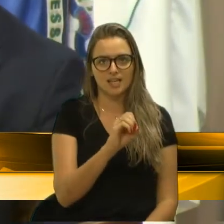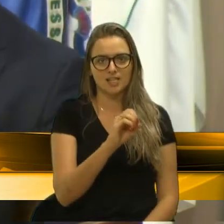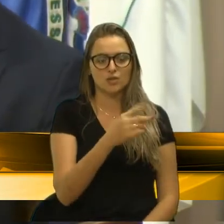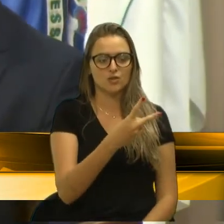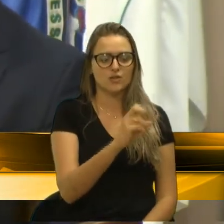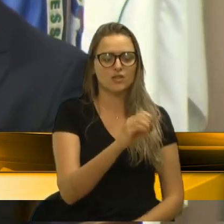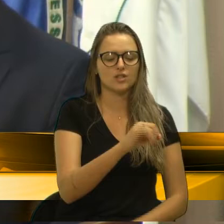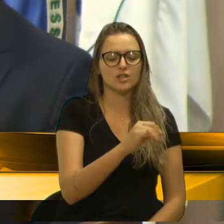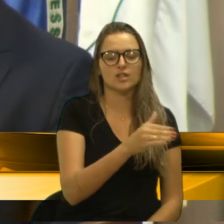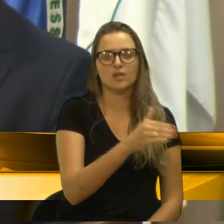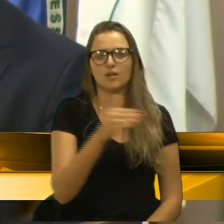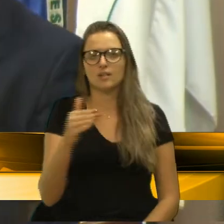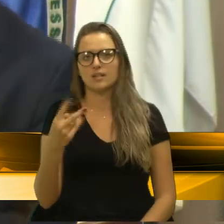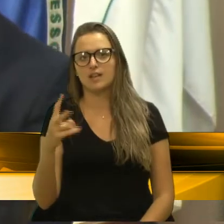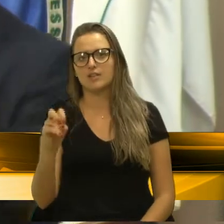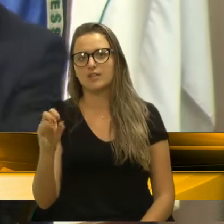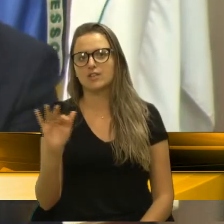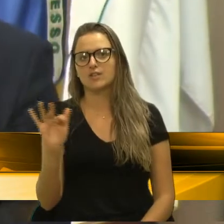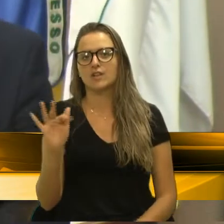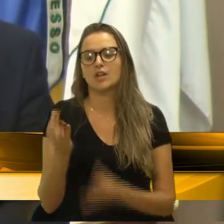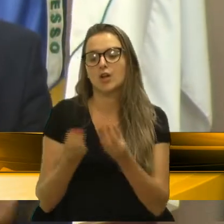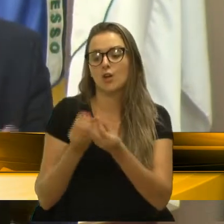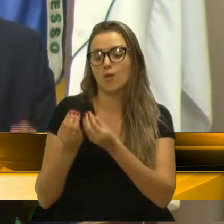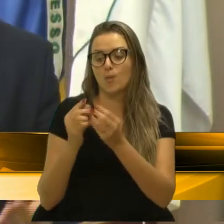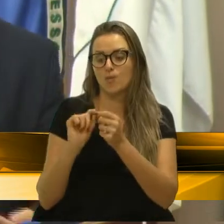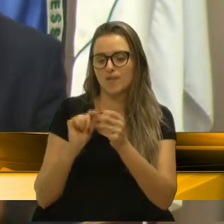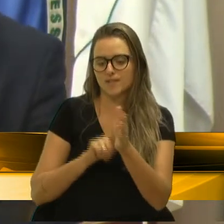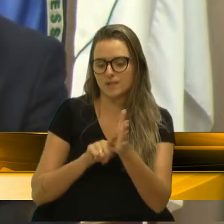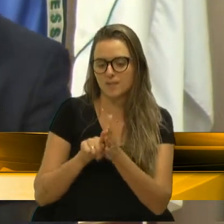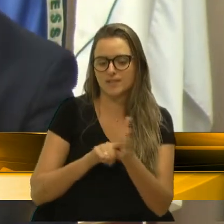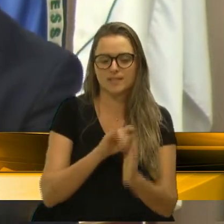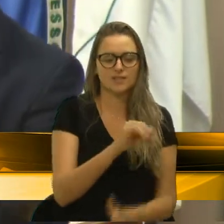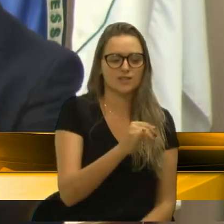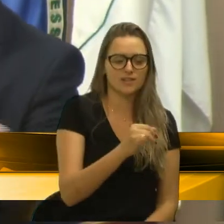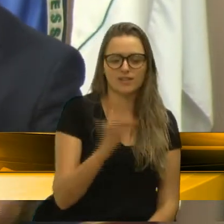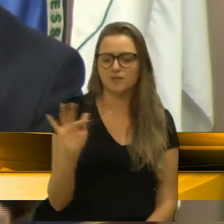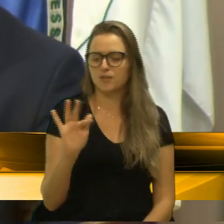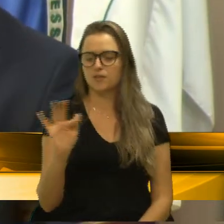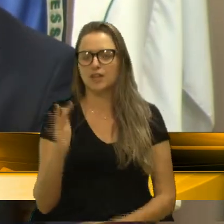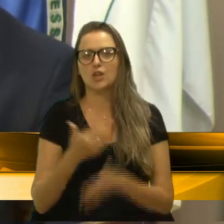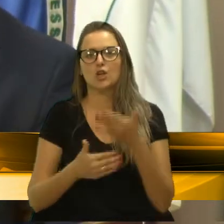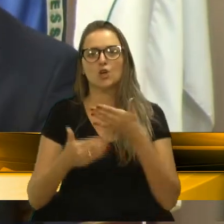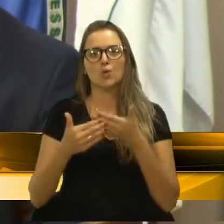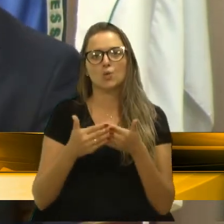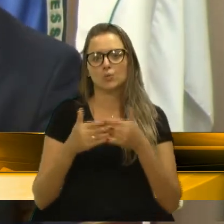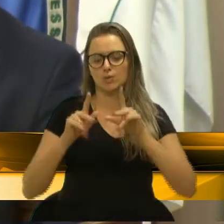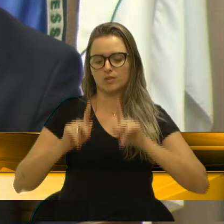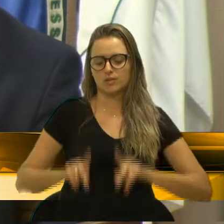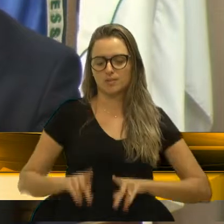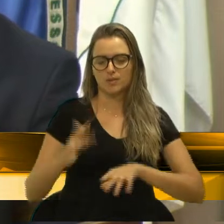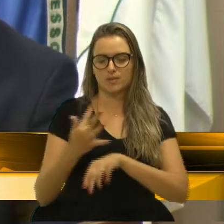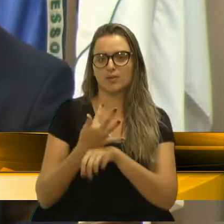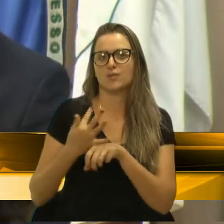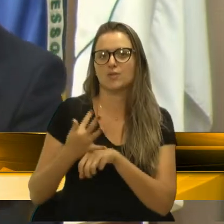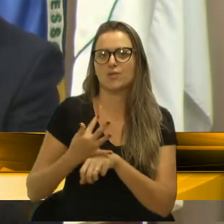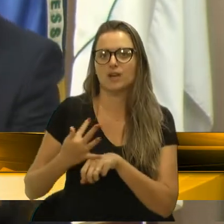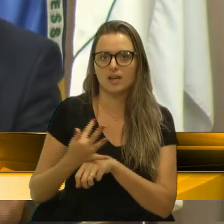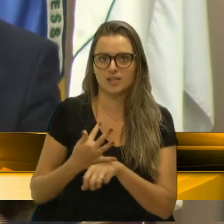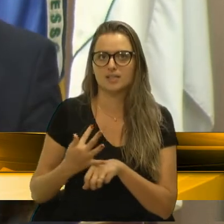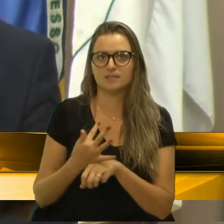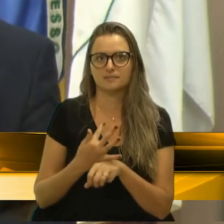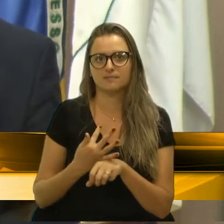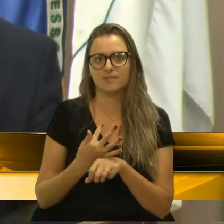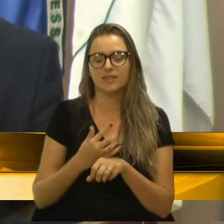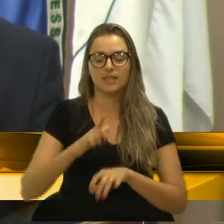de fevereiro. Vem cá, como é que tu vai fazer um censo em janeiro e fevereiro com todo o magistério de férias? Com boa parte